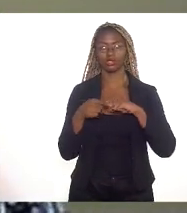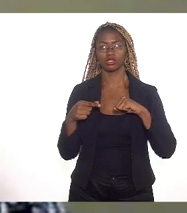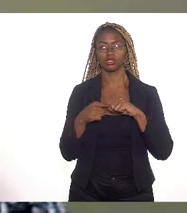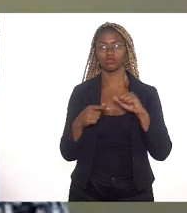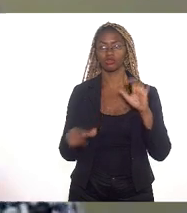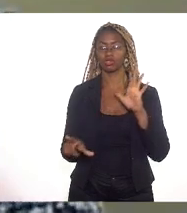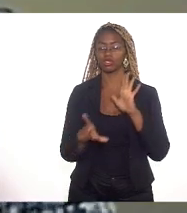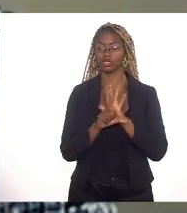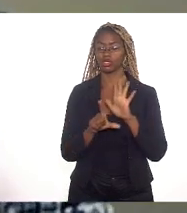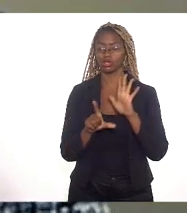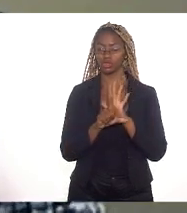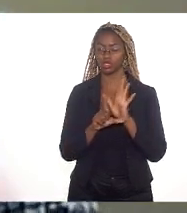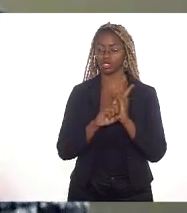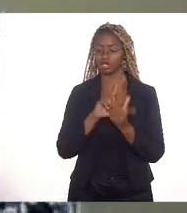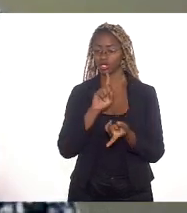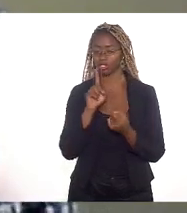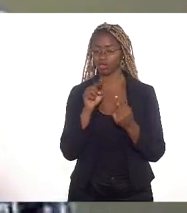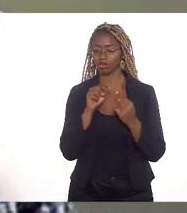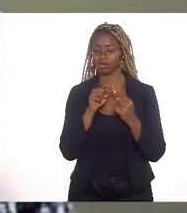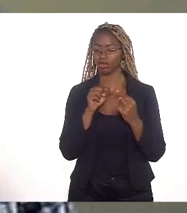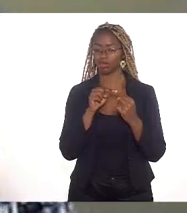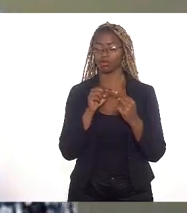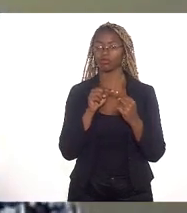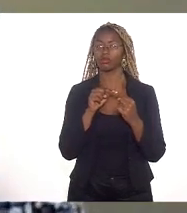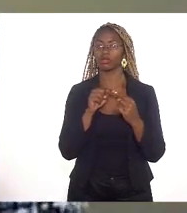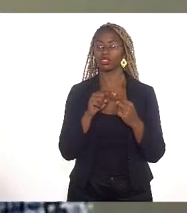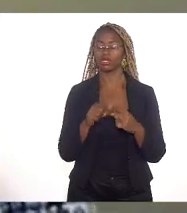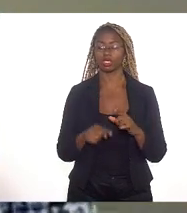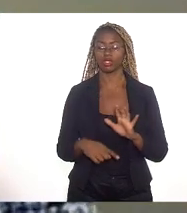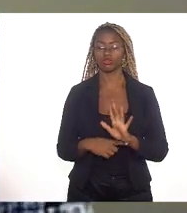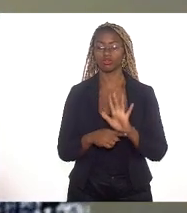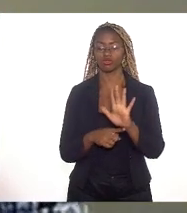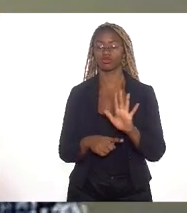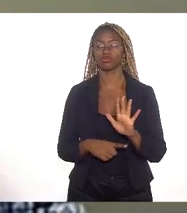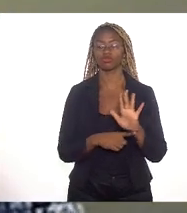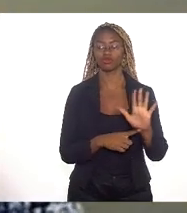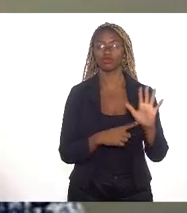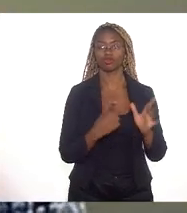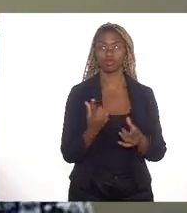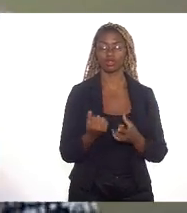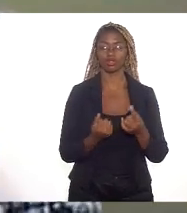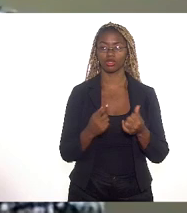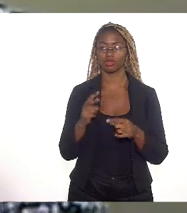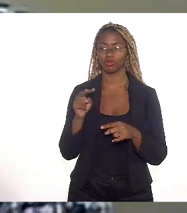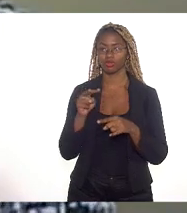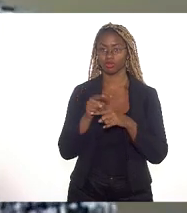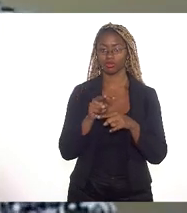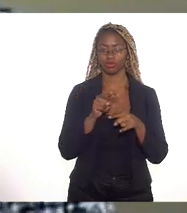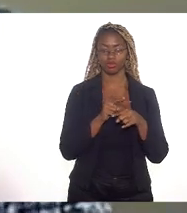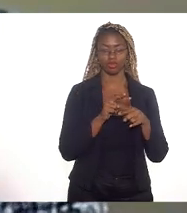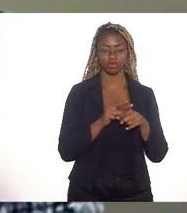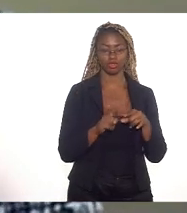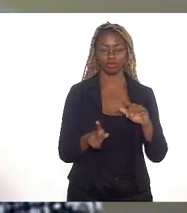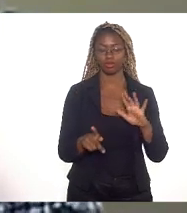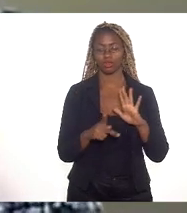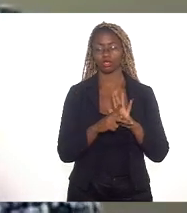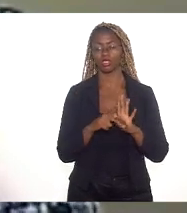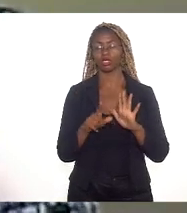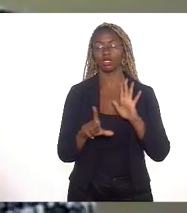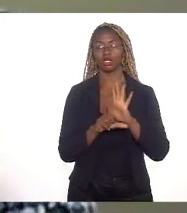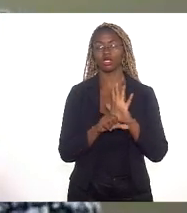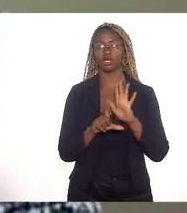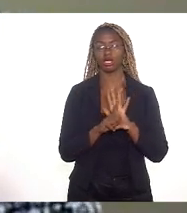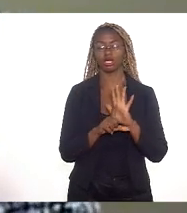era relativo aos incentivos fiscais, que fazia parte, né, da Lei de